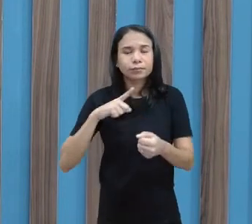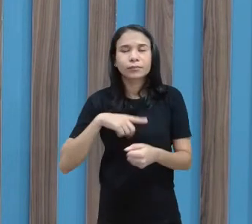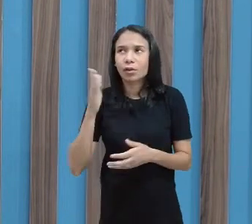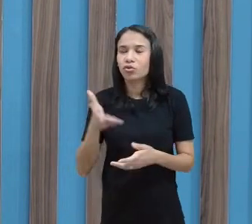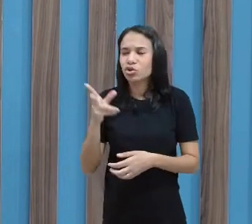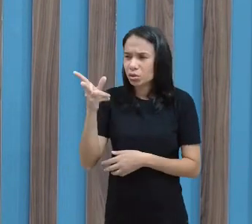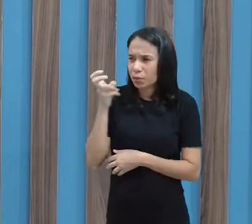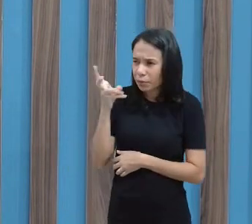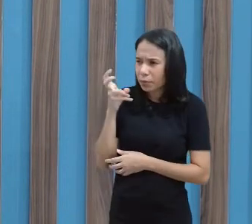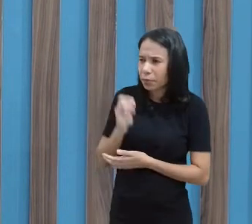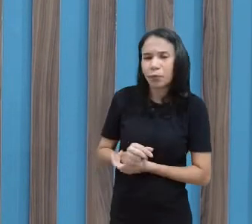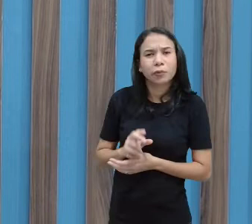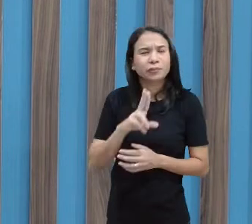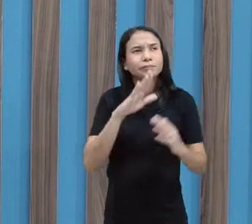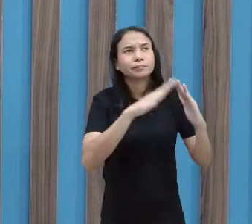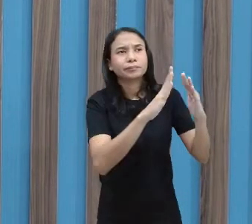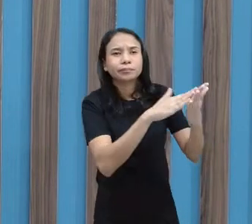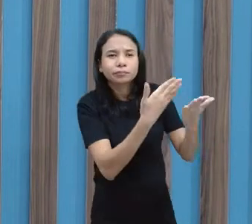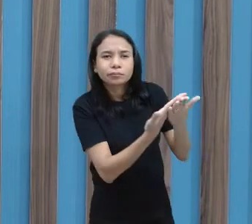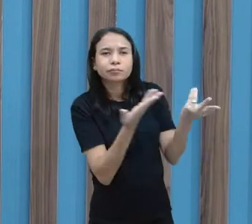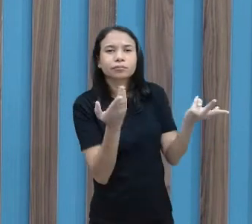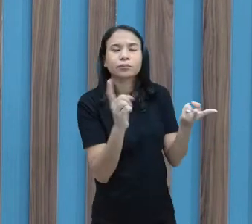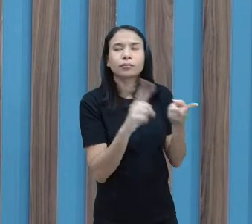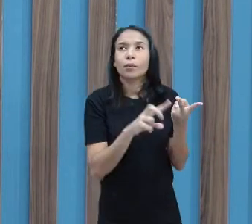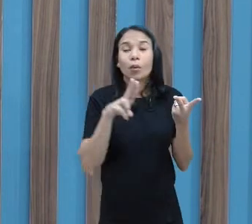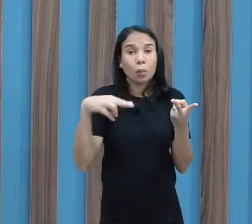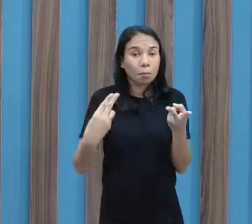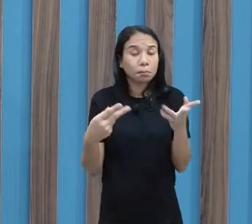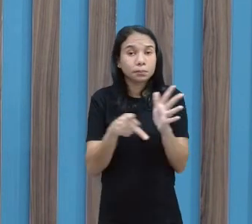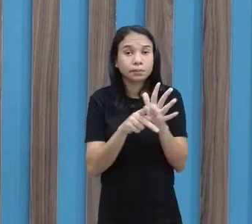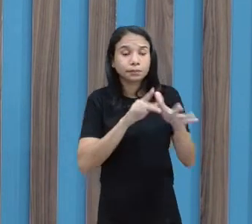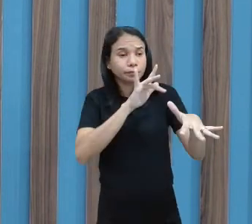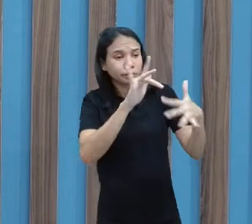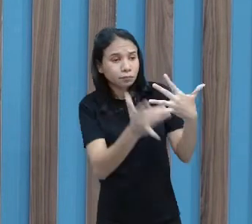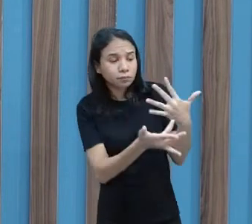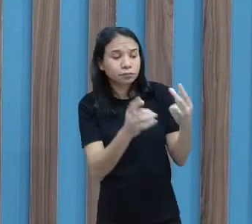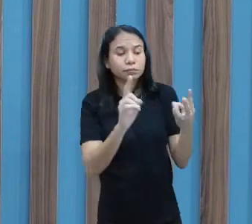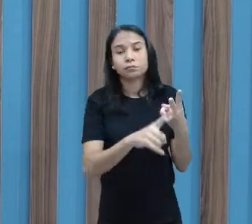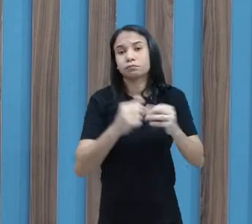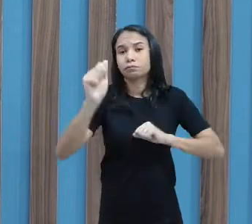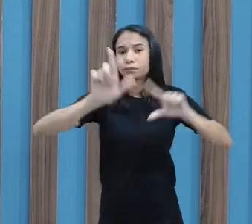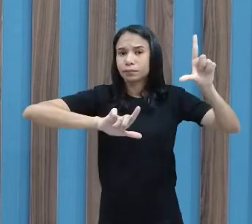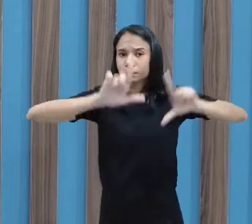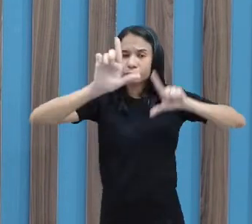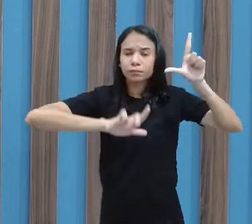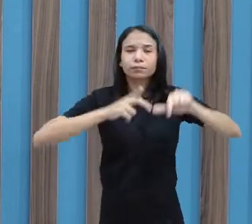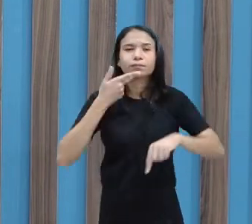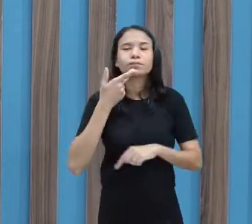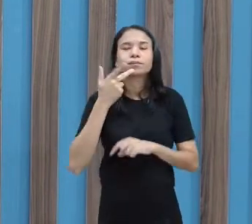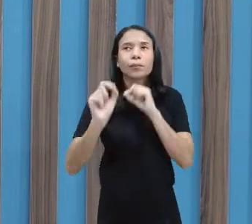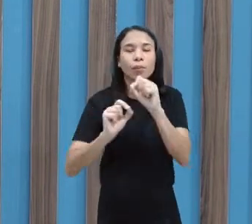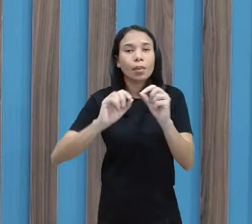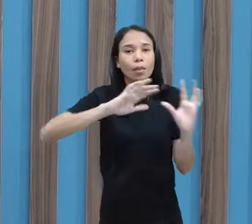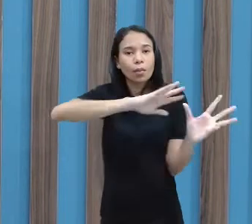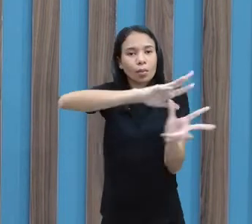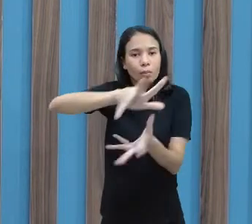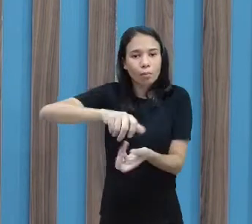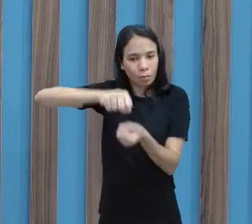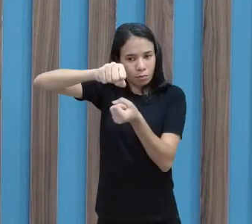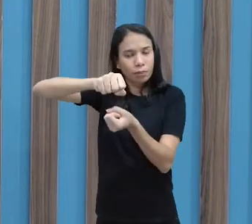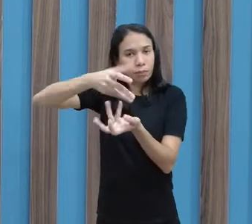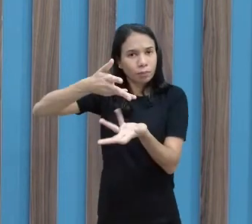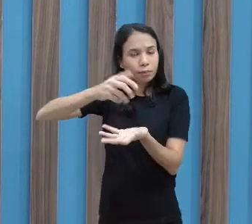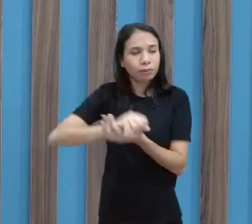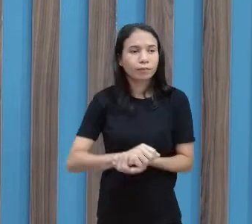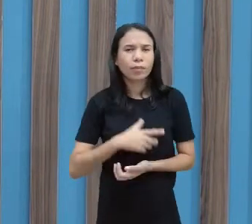escutou falar, ou na escola, né, ou nas mídias sociais, ou na televisão, falar sustentabilidade,